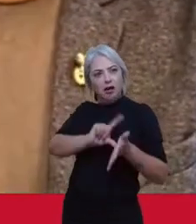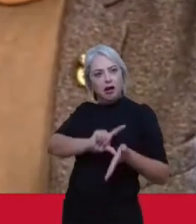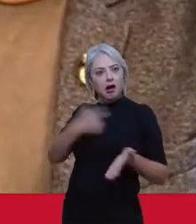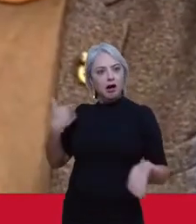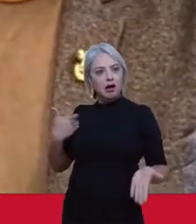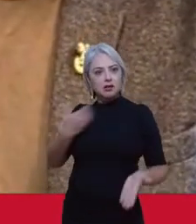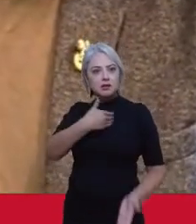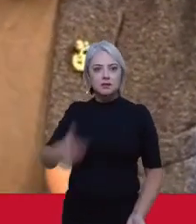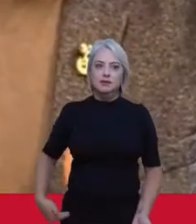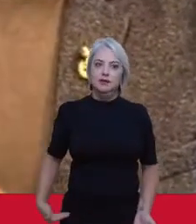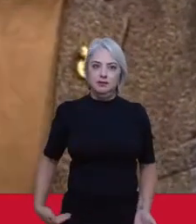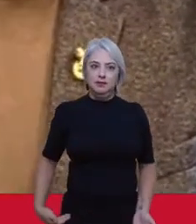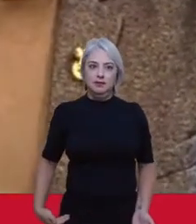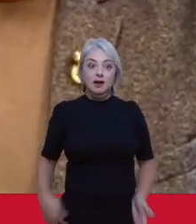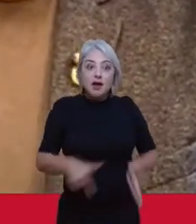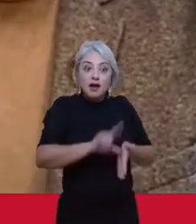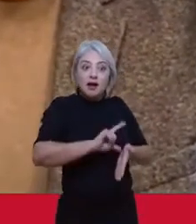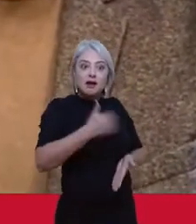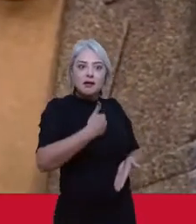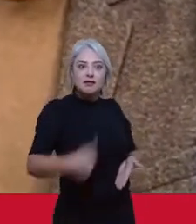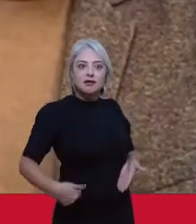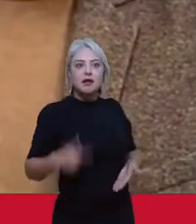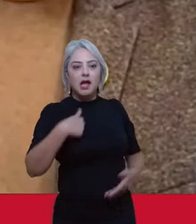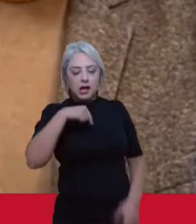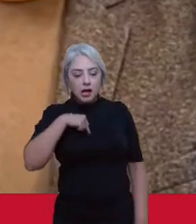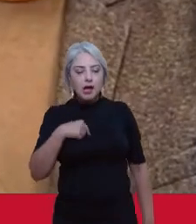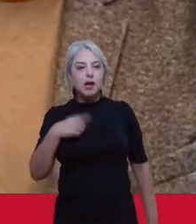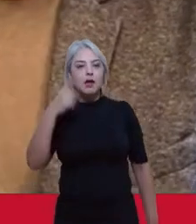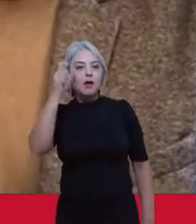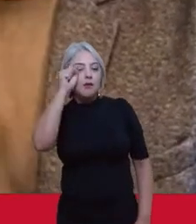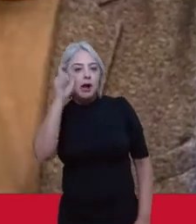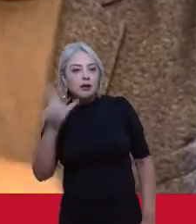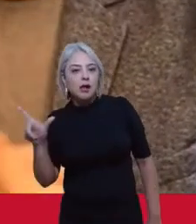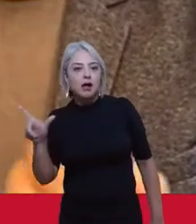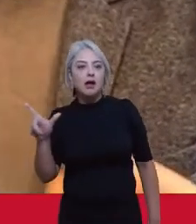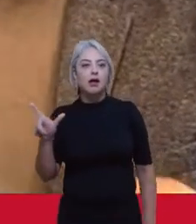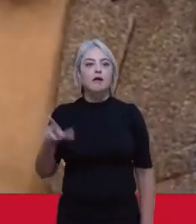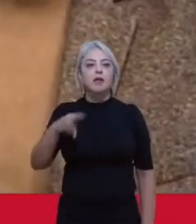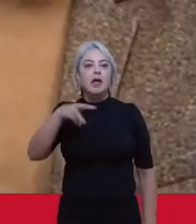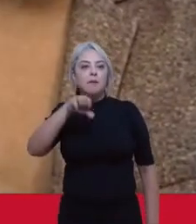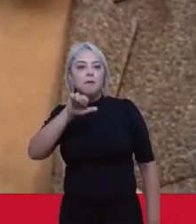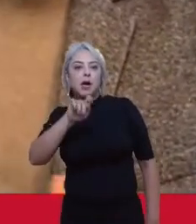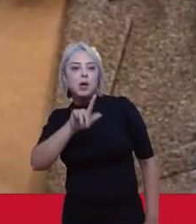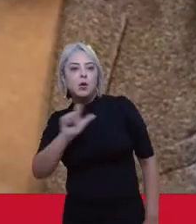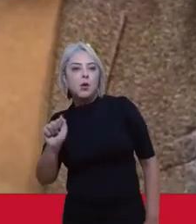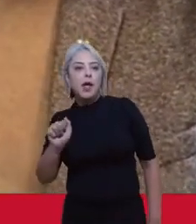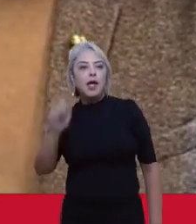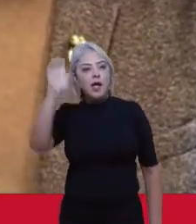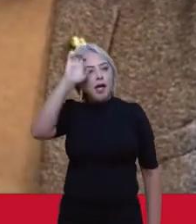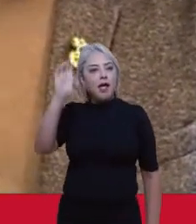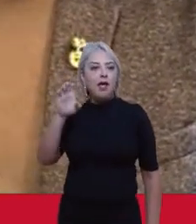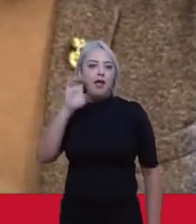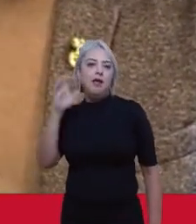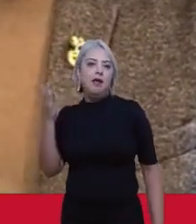se tornar governo, né? Antes dela se tornar governo, eu, Maria do Rosário, Manuela Dávila, Érica